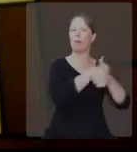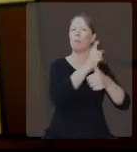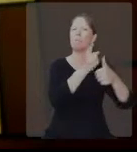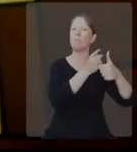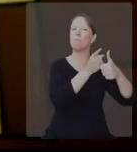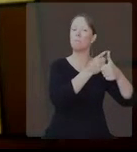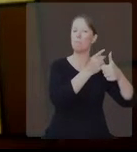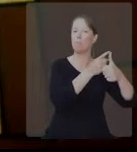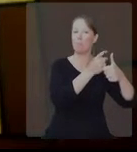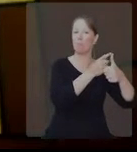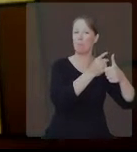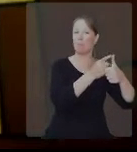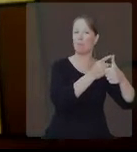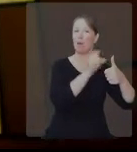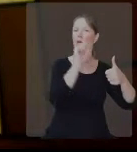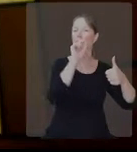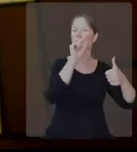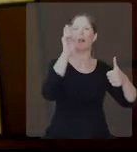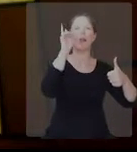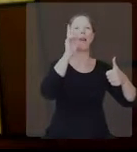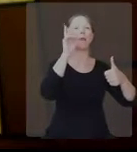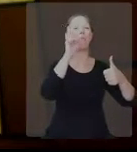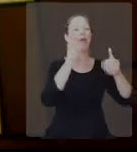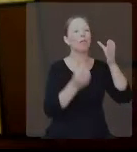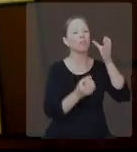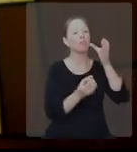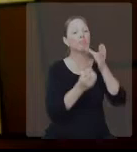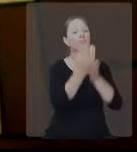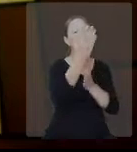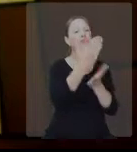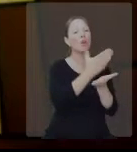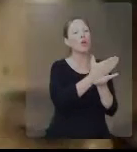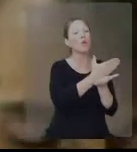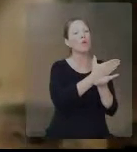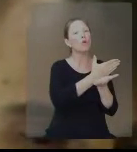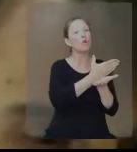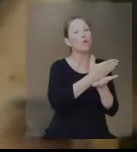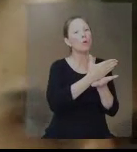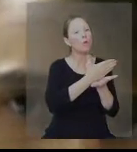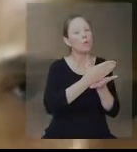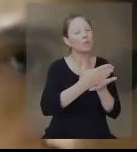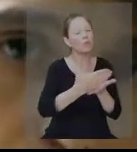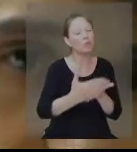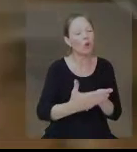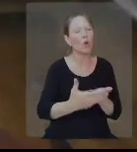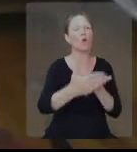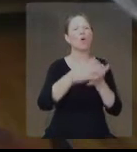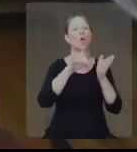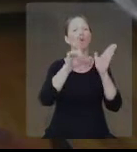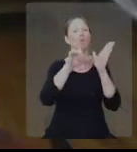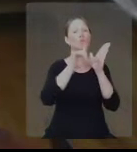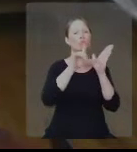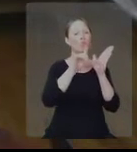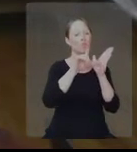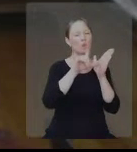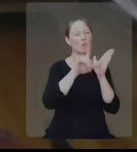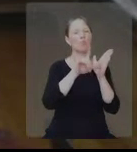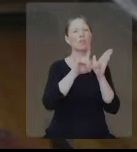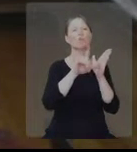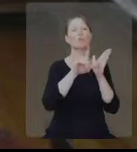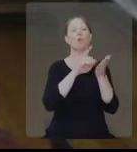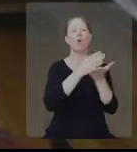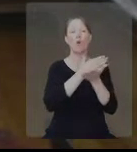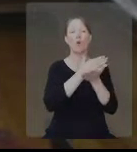Primeiramente, remontar assim, a origem nossa, né, da questão do protestantismo, né? Ele